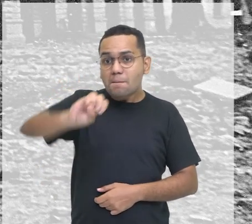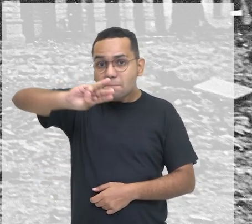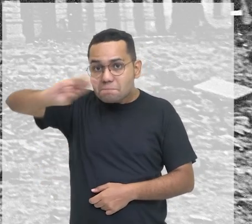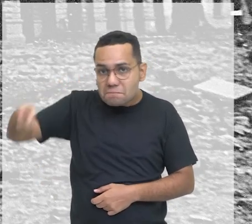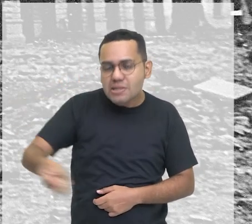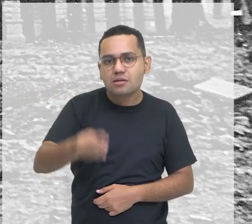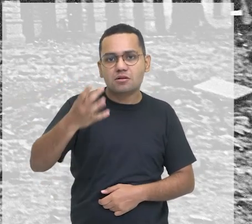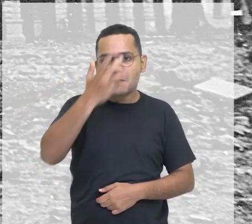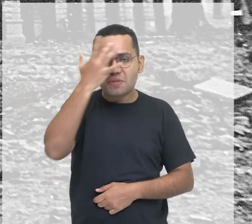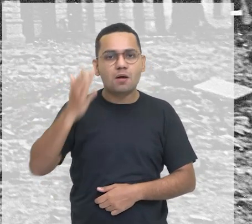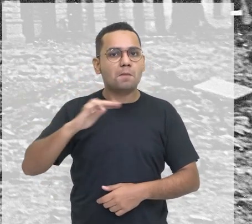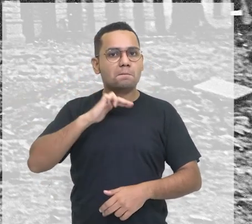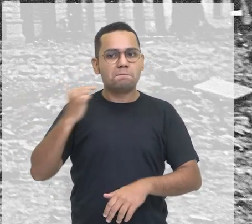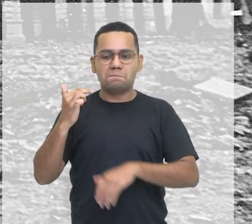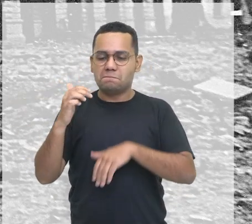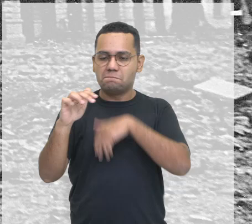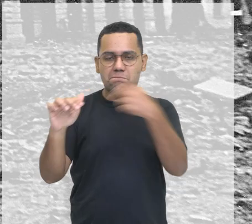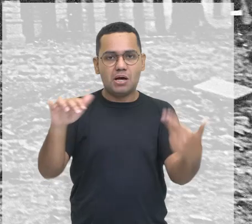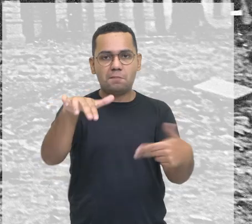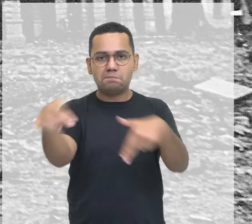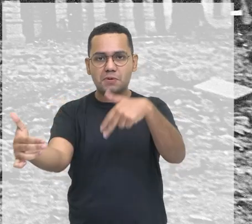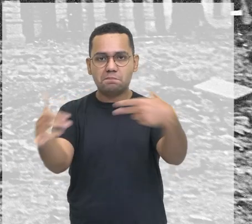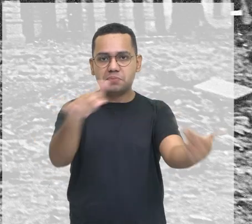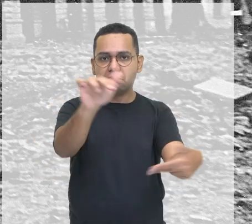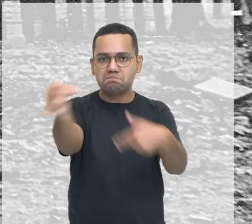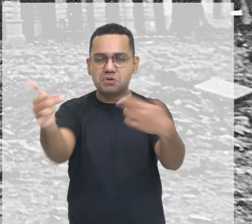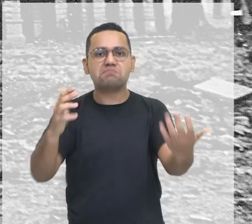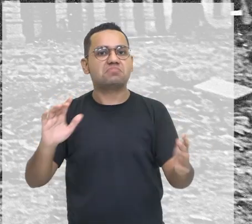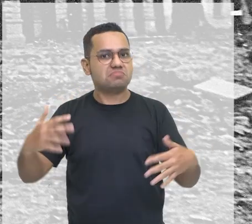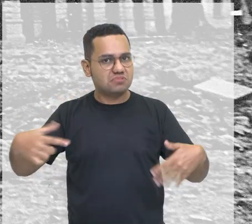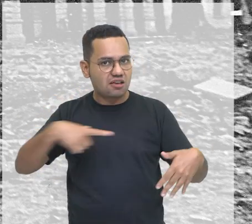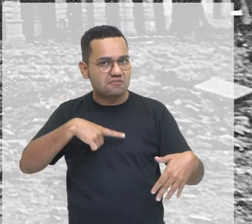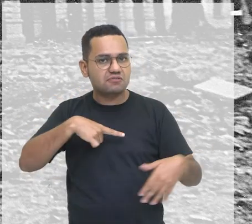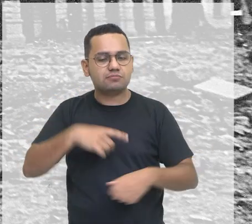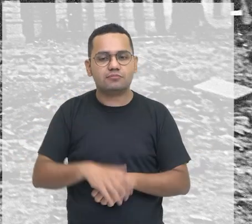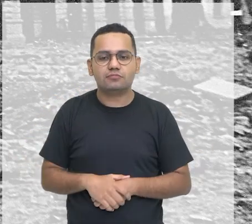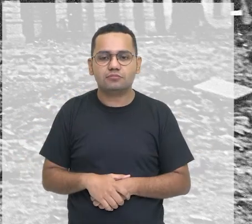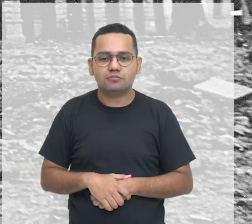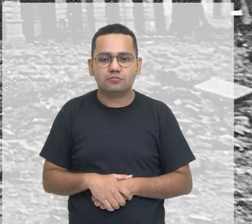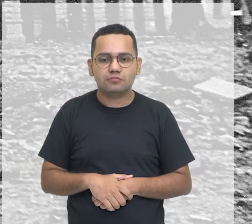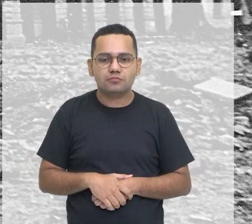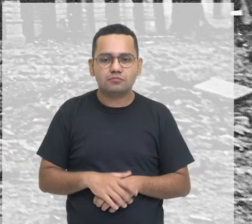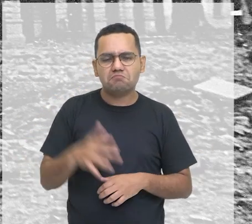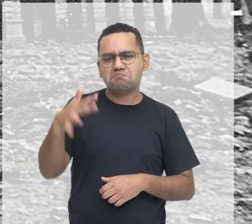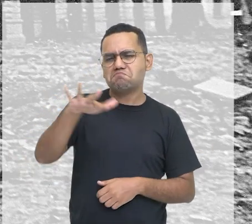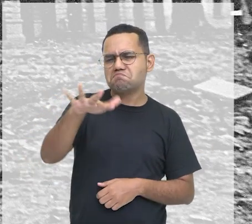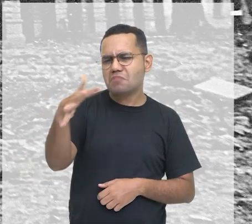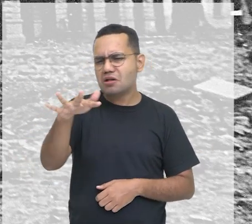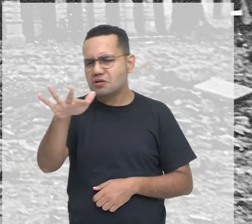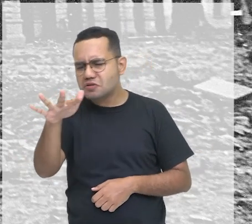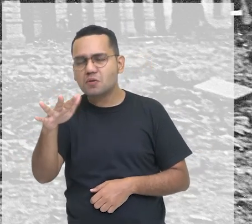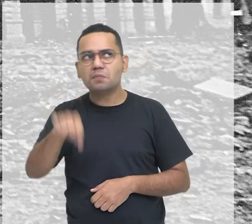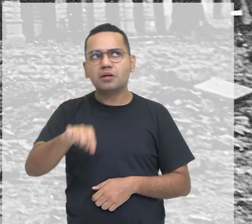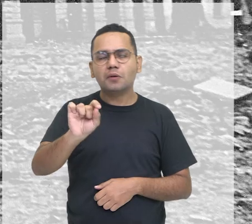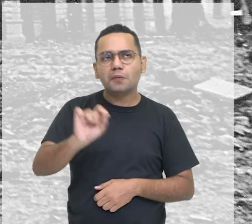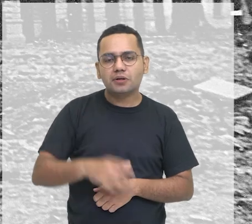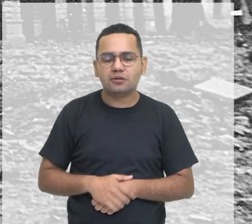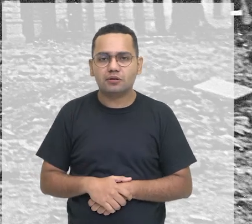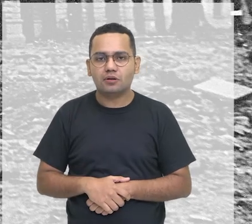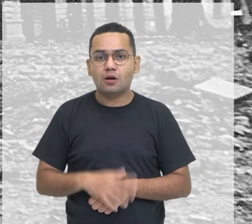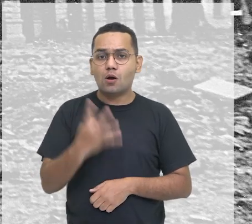de pessoas perderam a vida nesses conflitos. A estimativa ela vai de 40 a 80